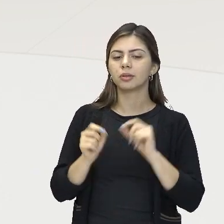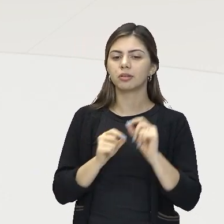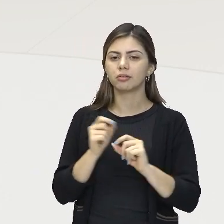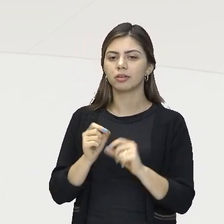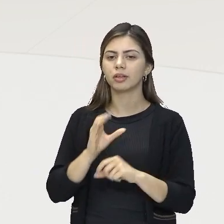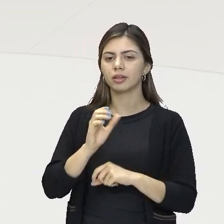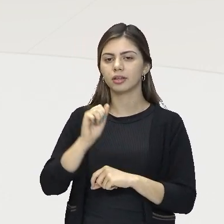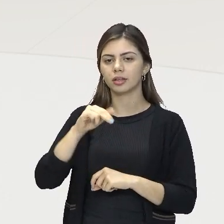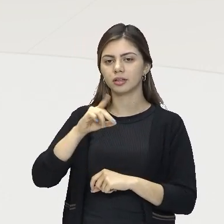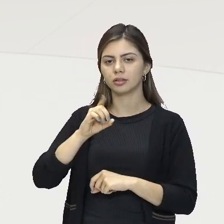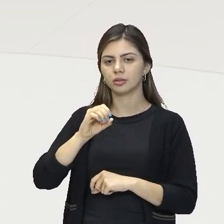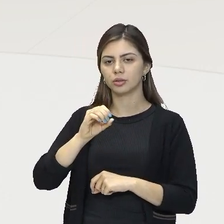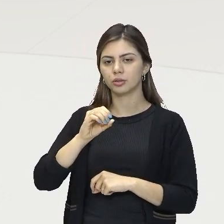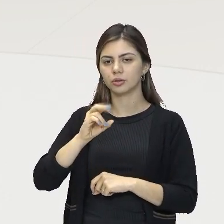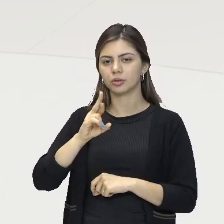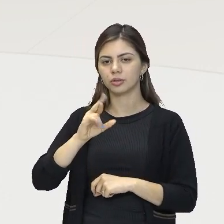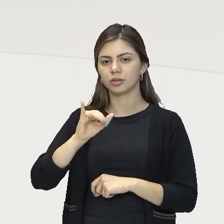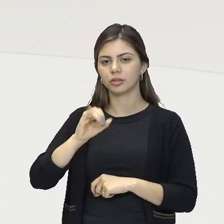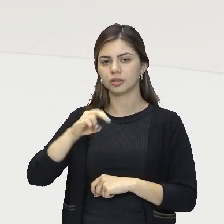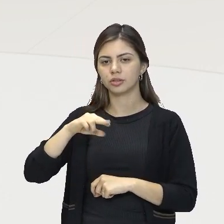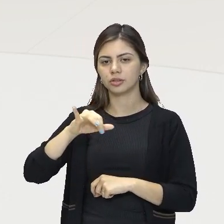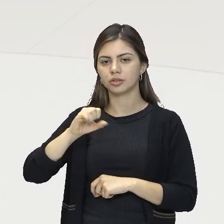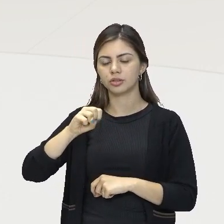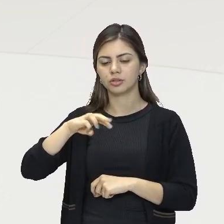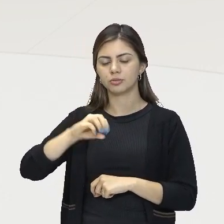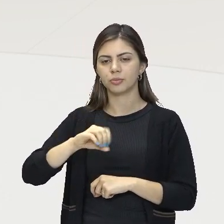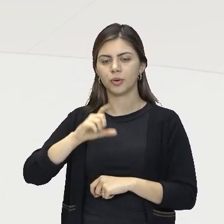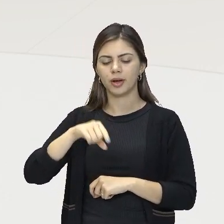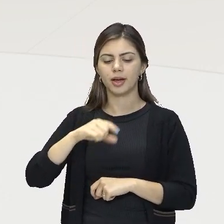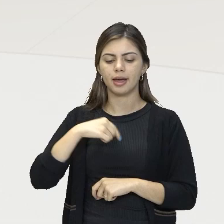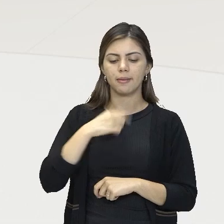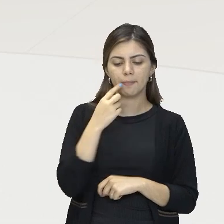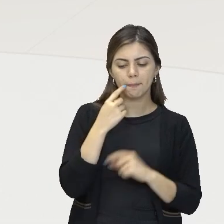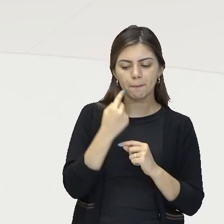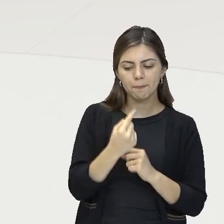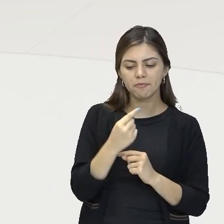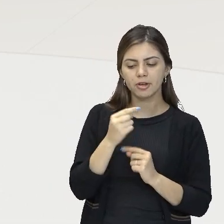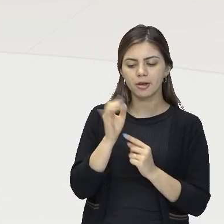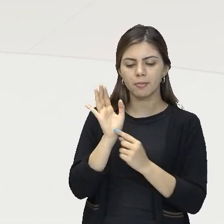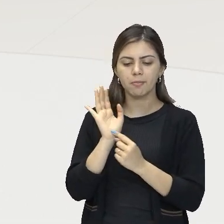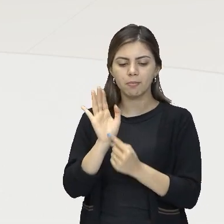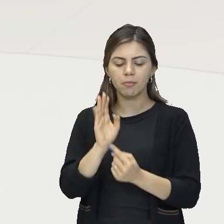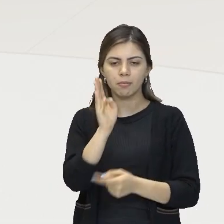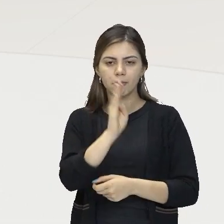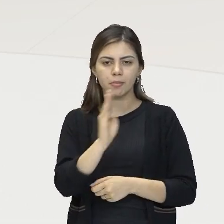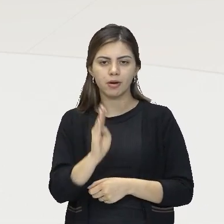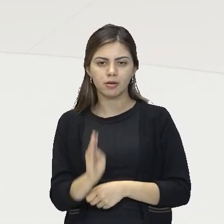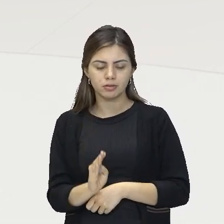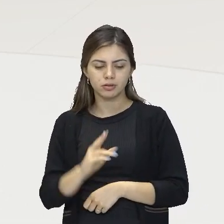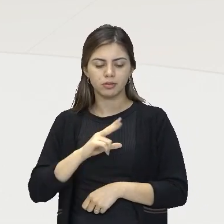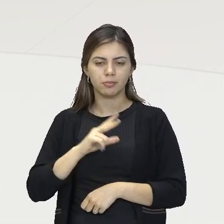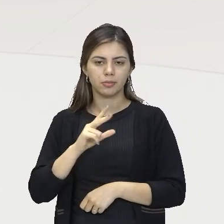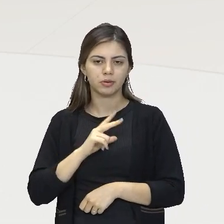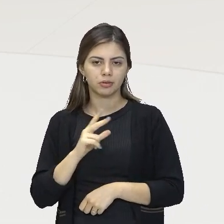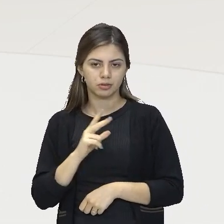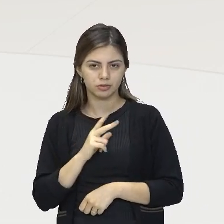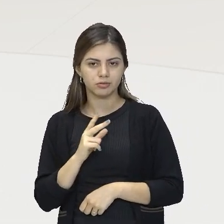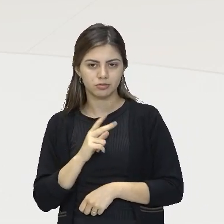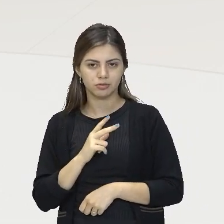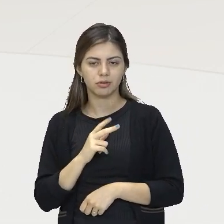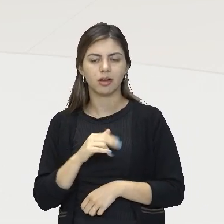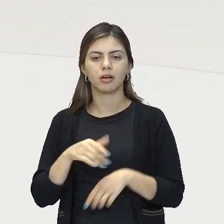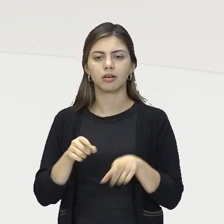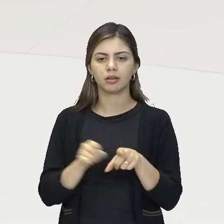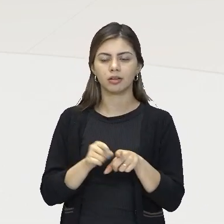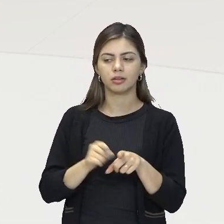candoreirismo, porque quando ele vem ali mostrando um lado da identidade brasileira, certo? Depois ele vai para o lado mais assim, o eu, e depois,